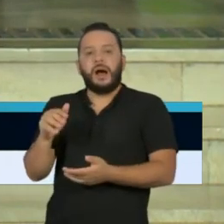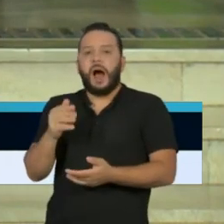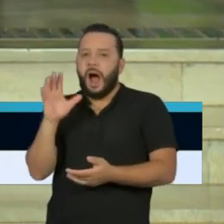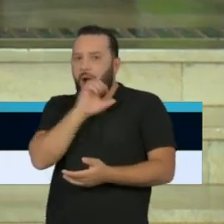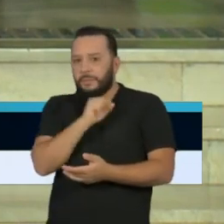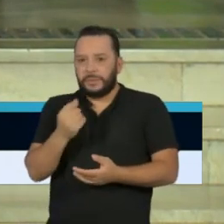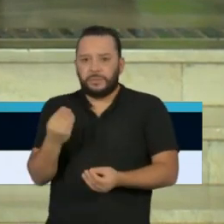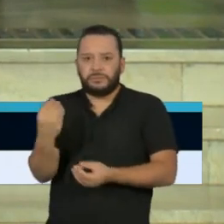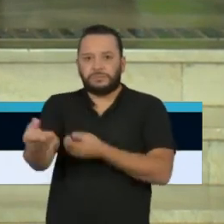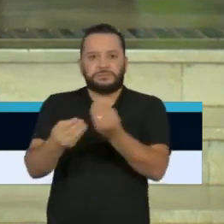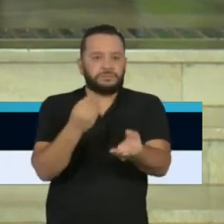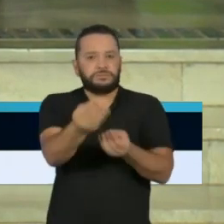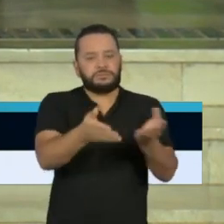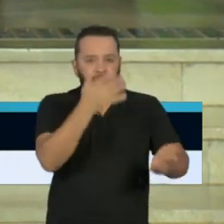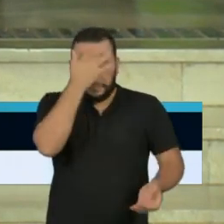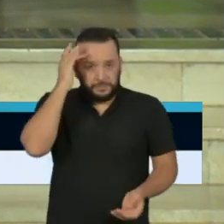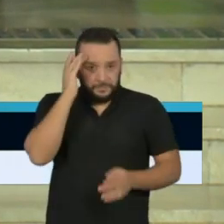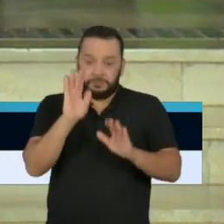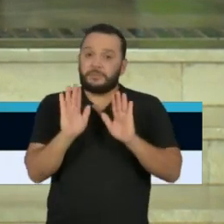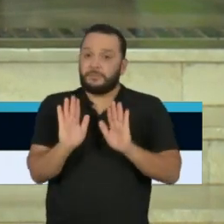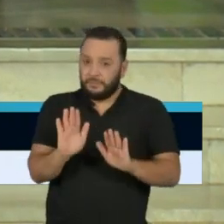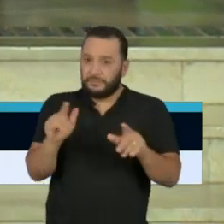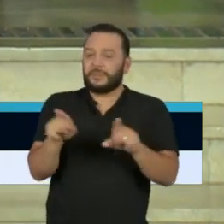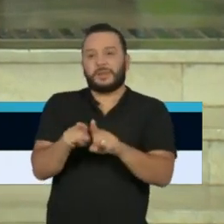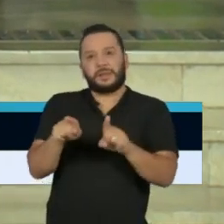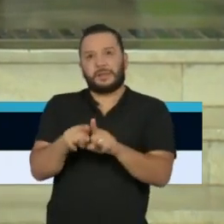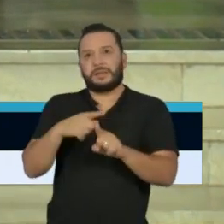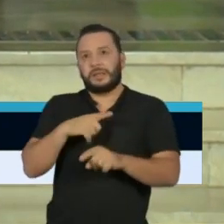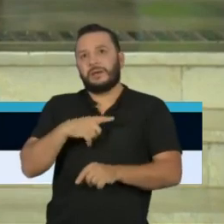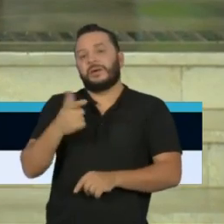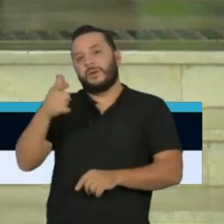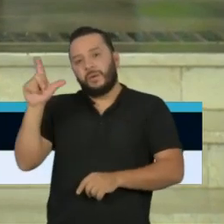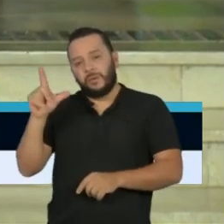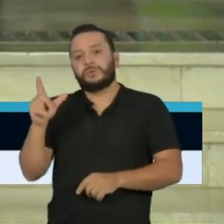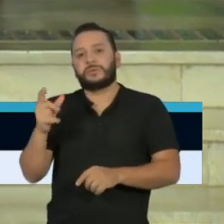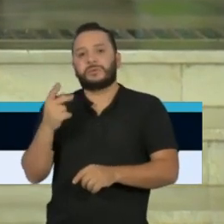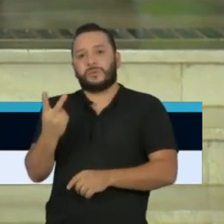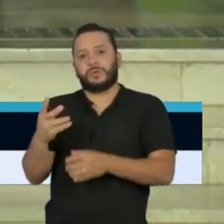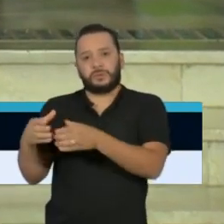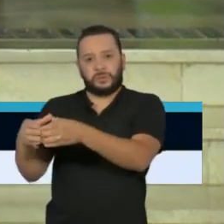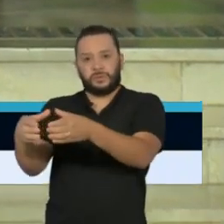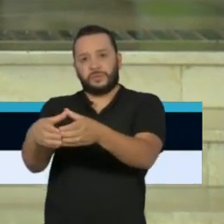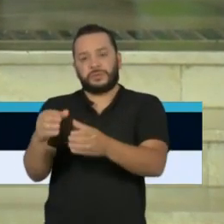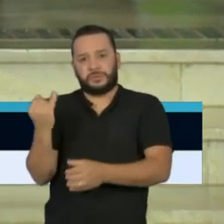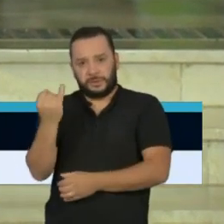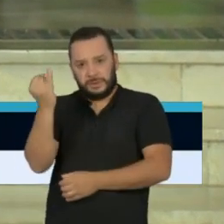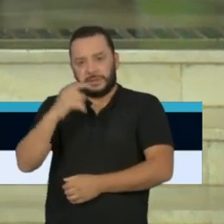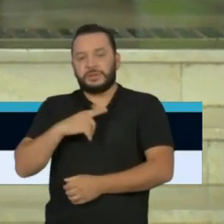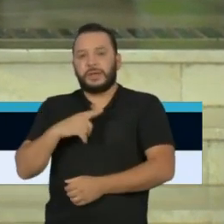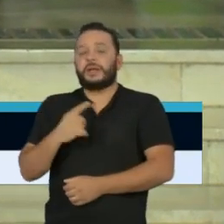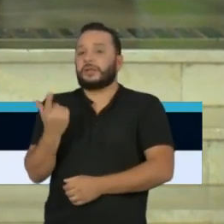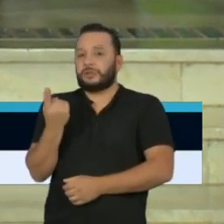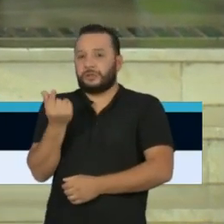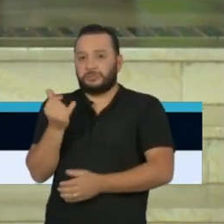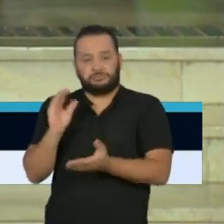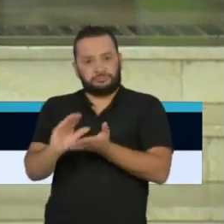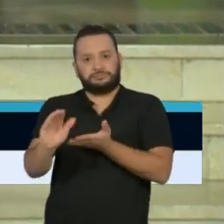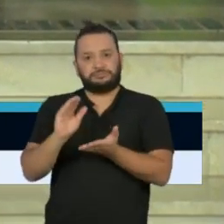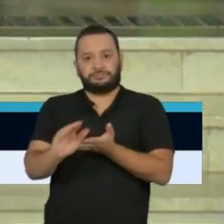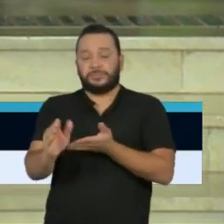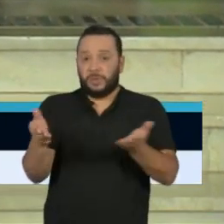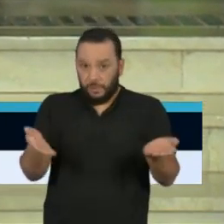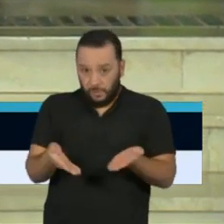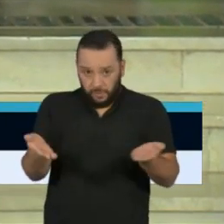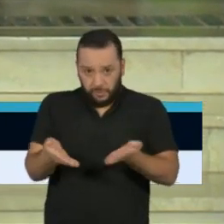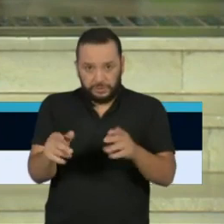quem mais precisa. Mas, em paralelo a isso, nós temos outras 2 frentes muito importantes. A frente do recurso financeiro, né? Hoje,